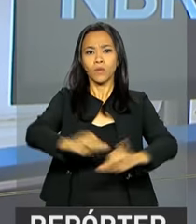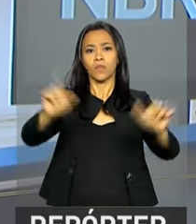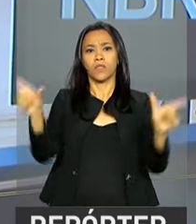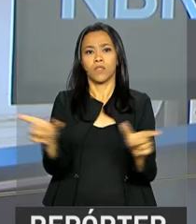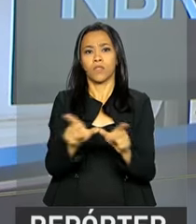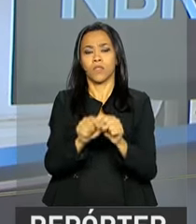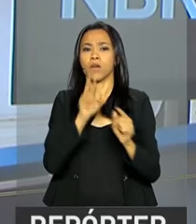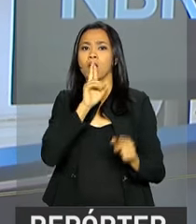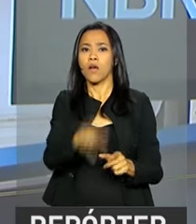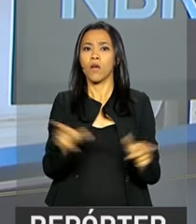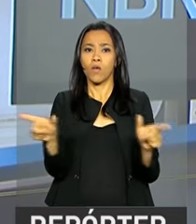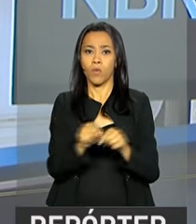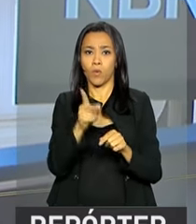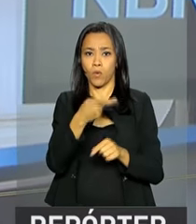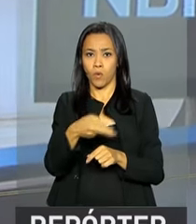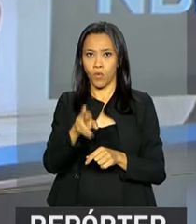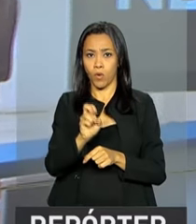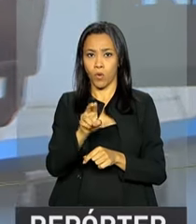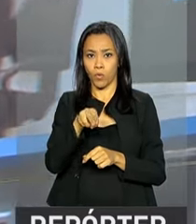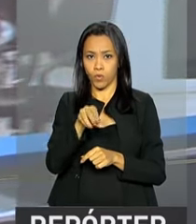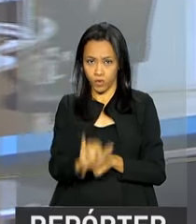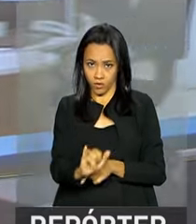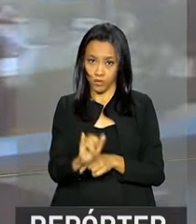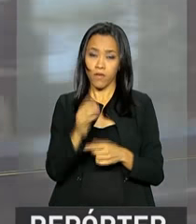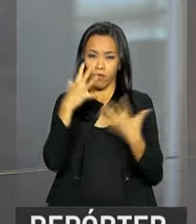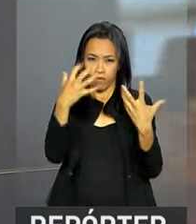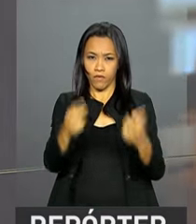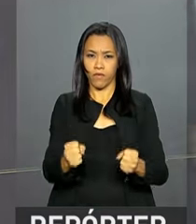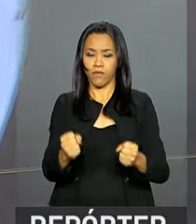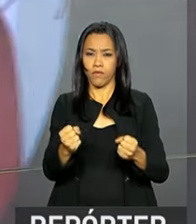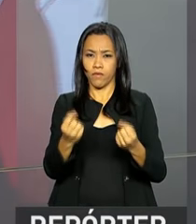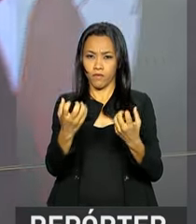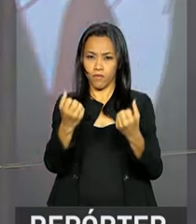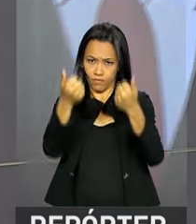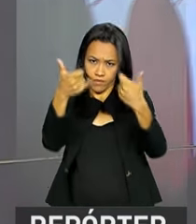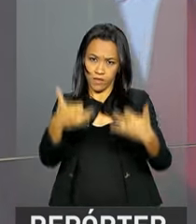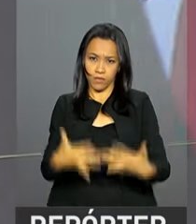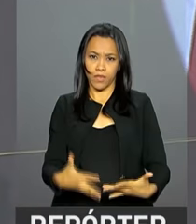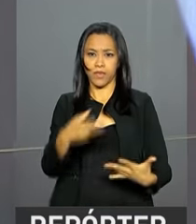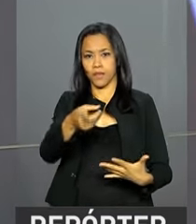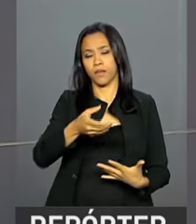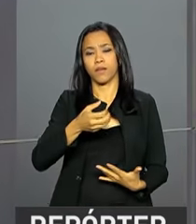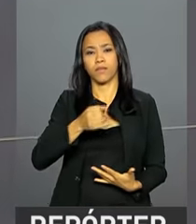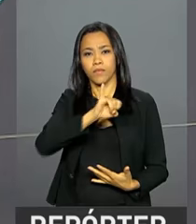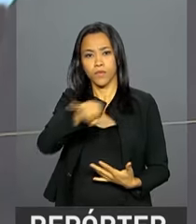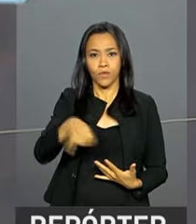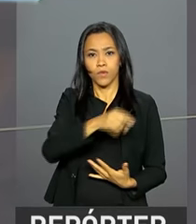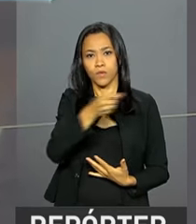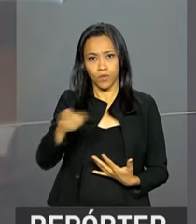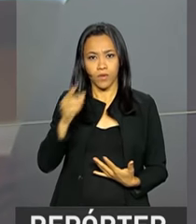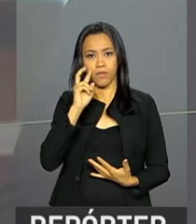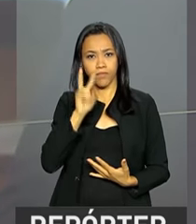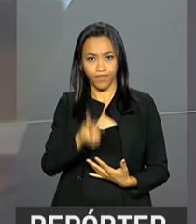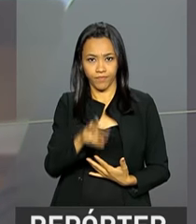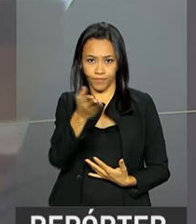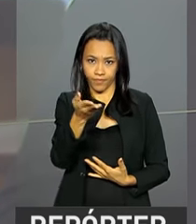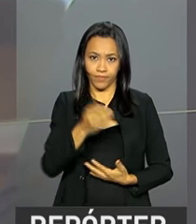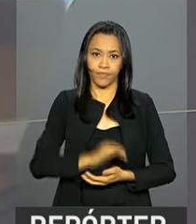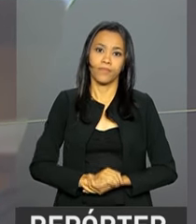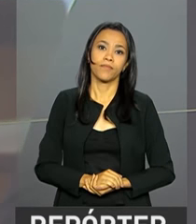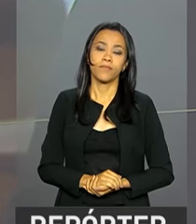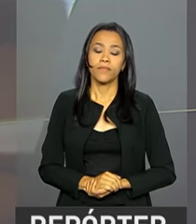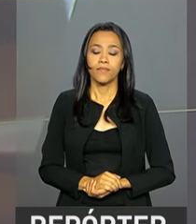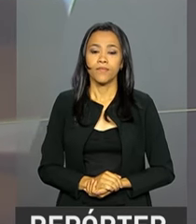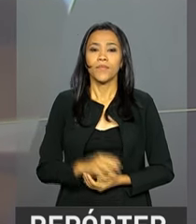programa Universidade para Todos. Vamos então conversar com o repórter João Pedro Neto, que tem as informações pra gente ao vivo. Ô, João